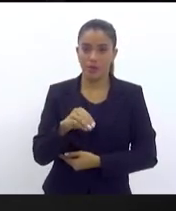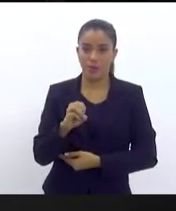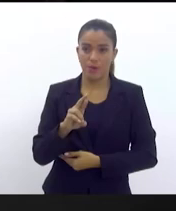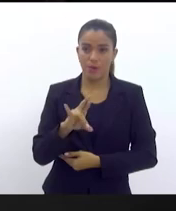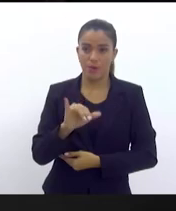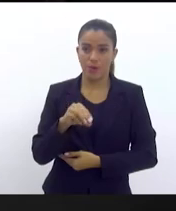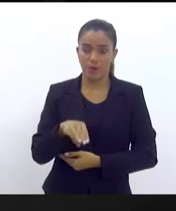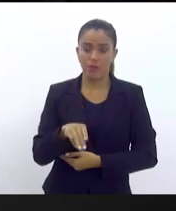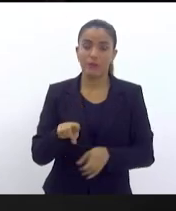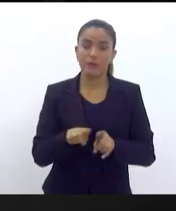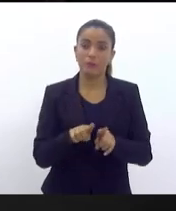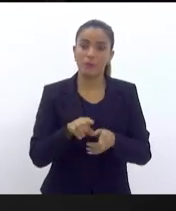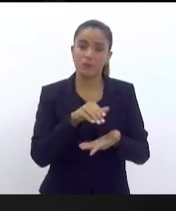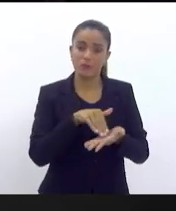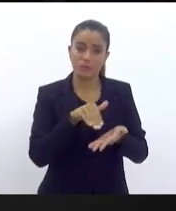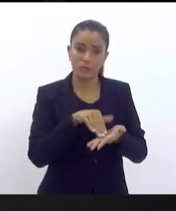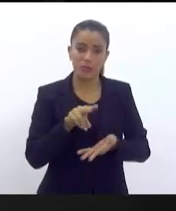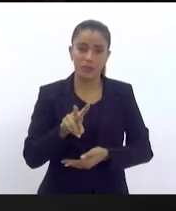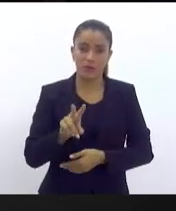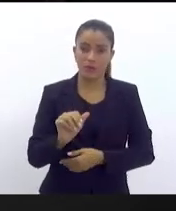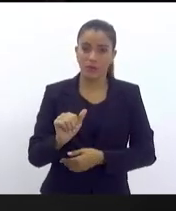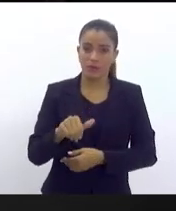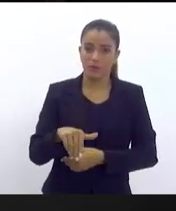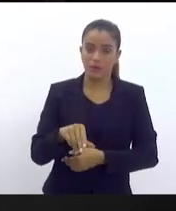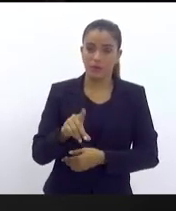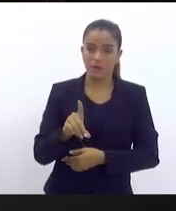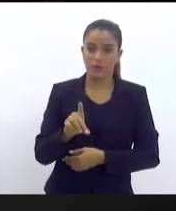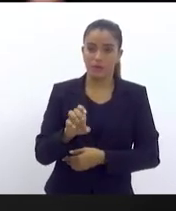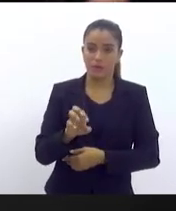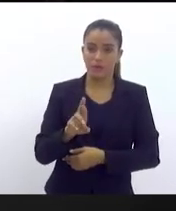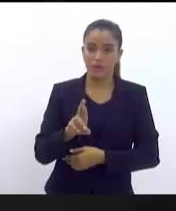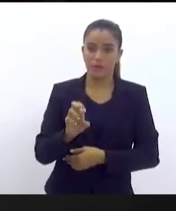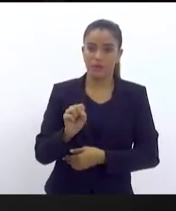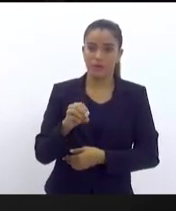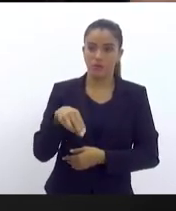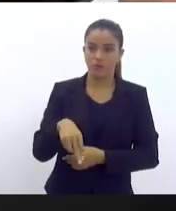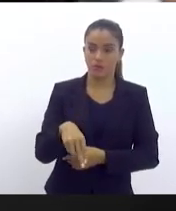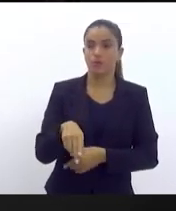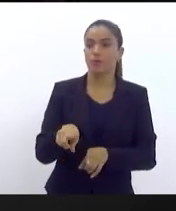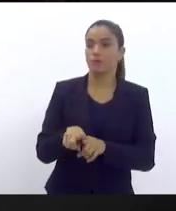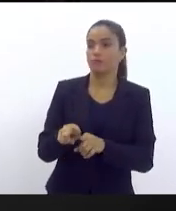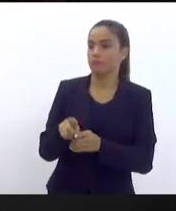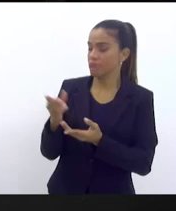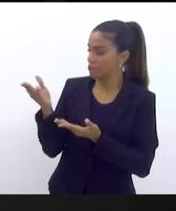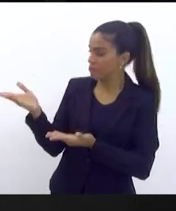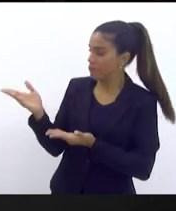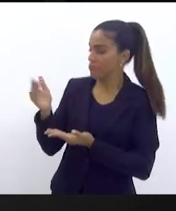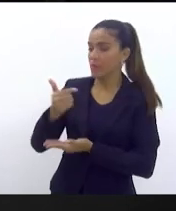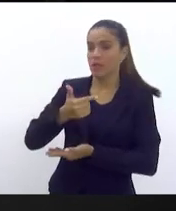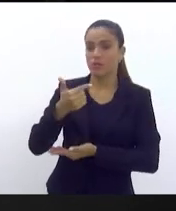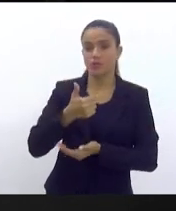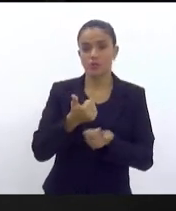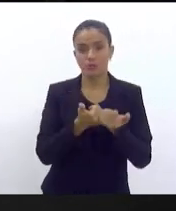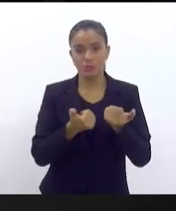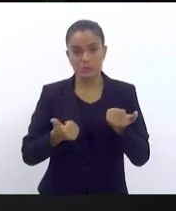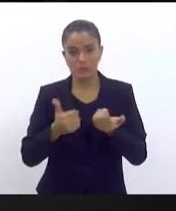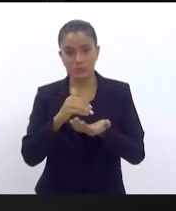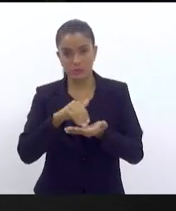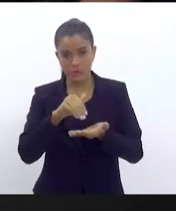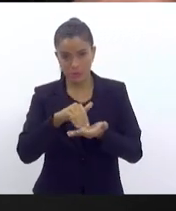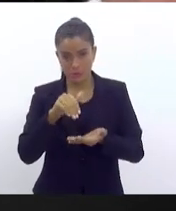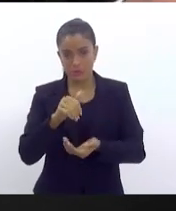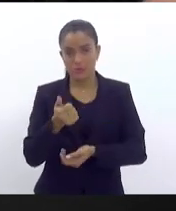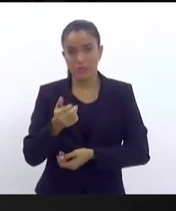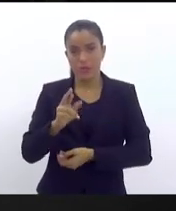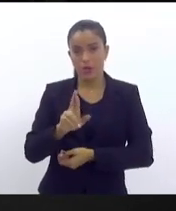Vanderson que se encontra aqui presente mas aqui a tanto a subsecretária a dona Marileia